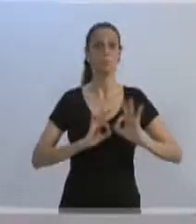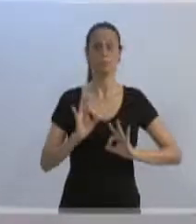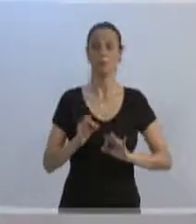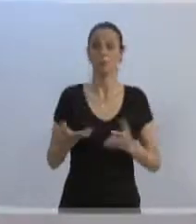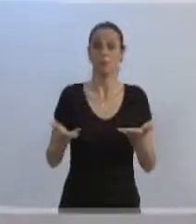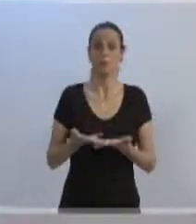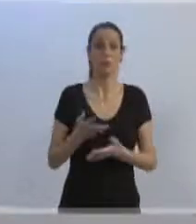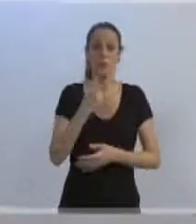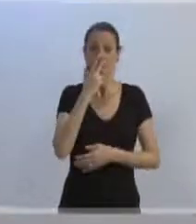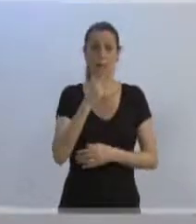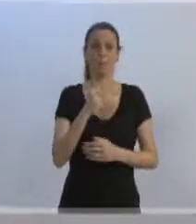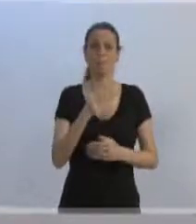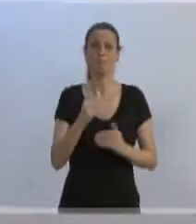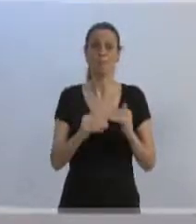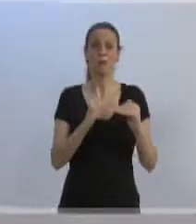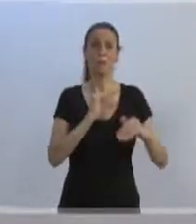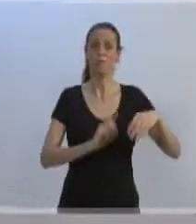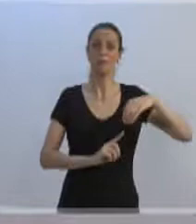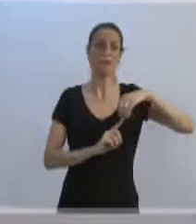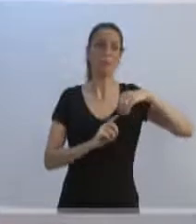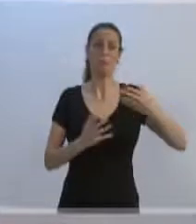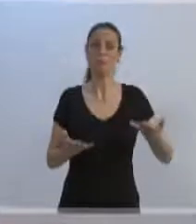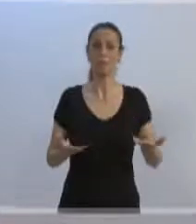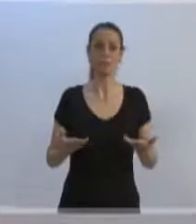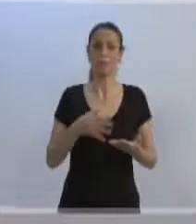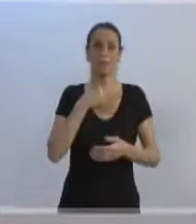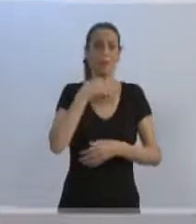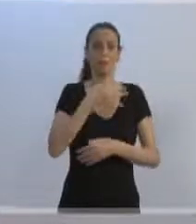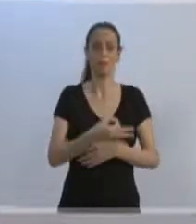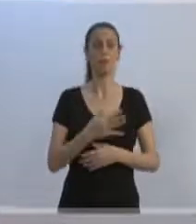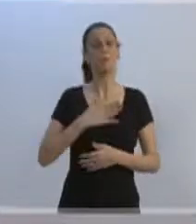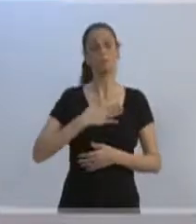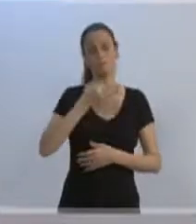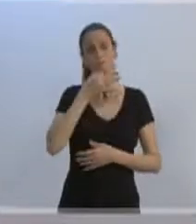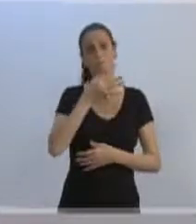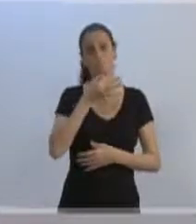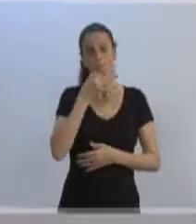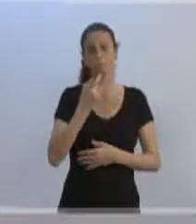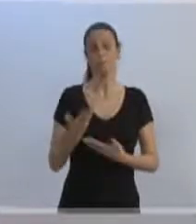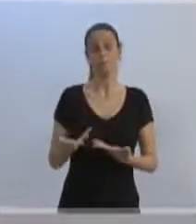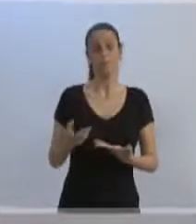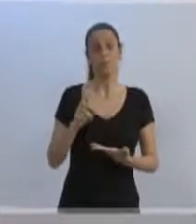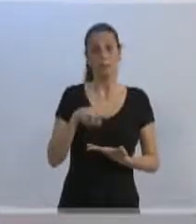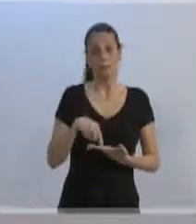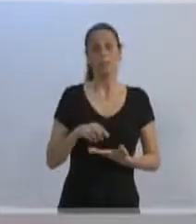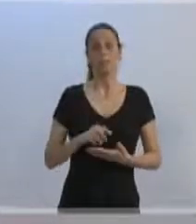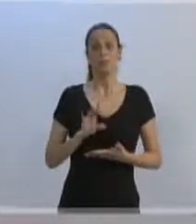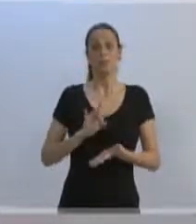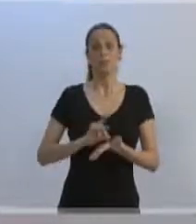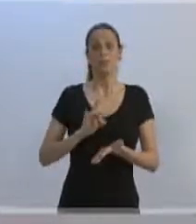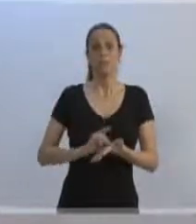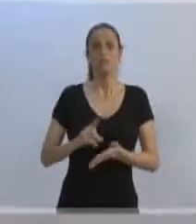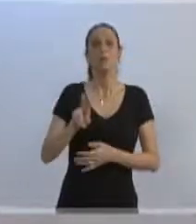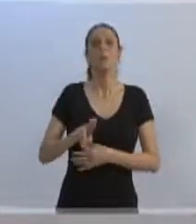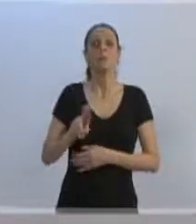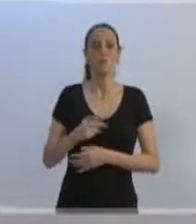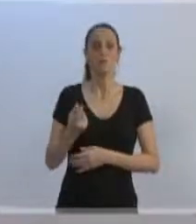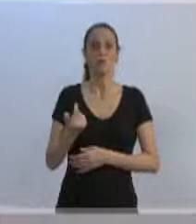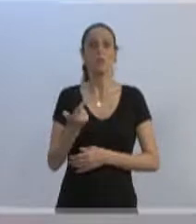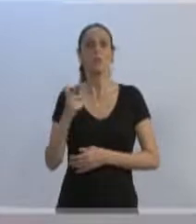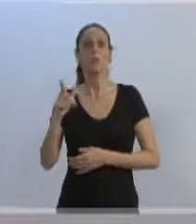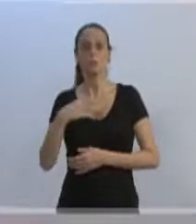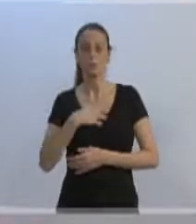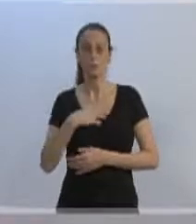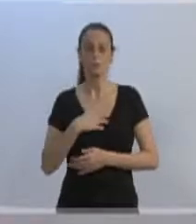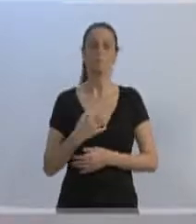uma estação de pré embarque então a minha sugestão é a gente aguarda agora o retorno com relação à solicitação